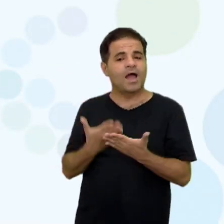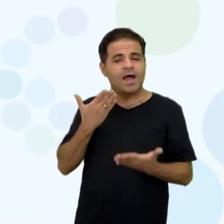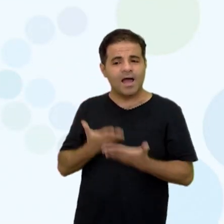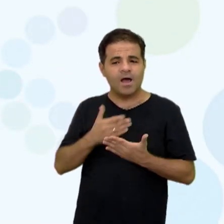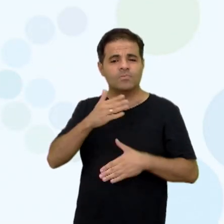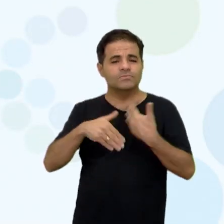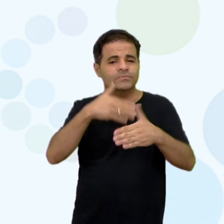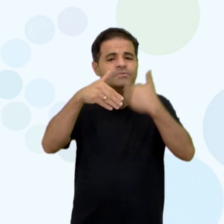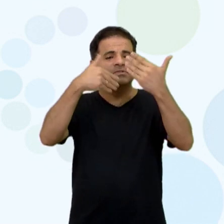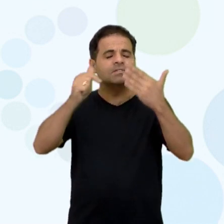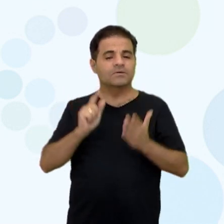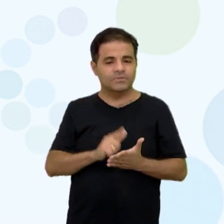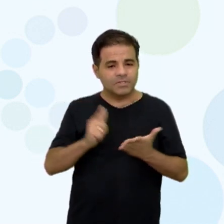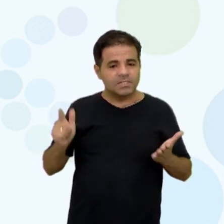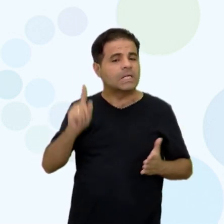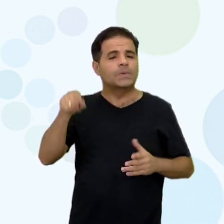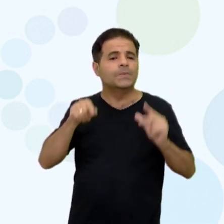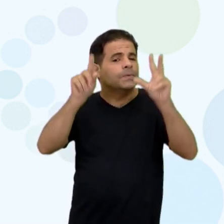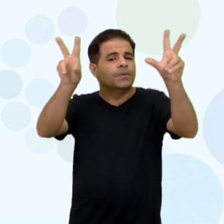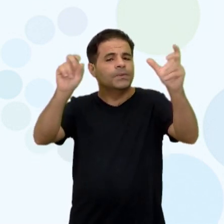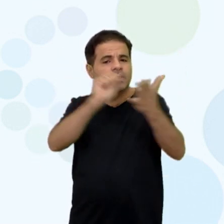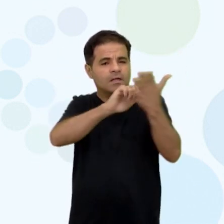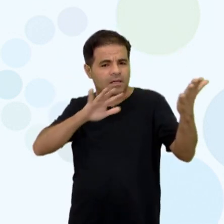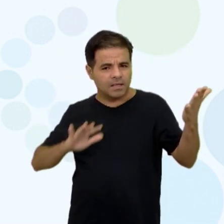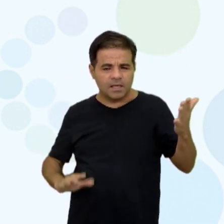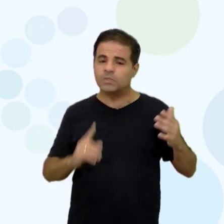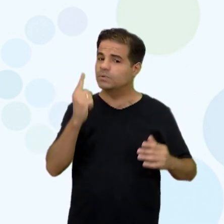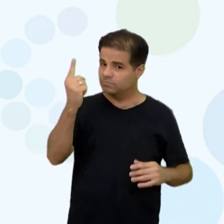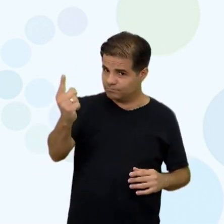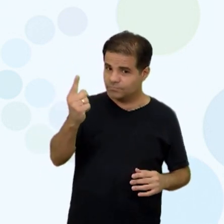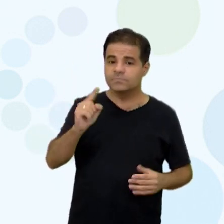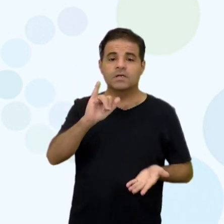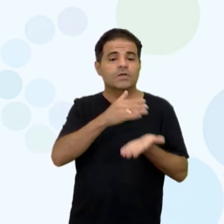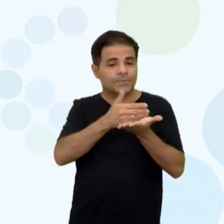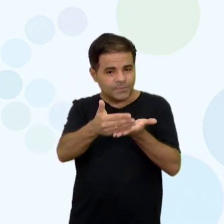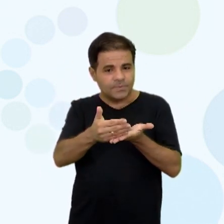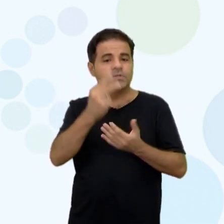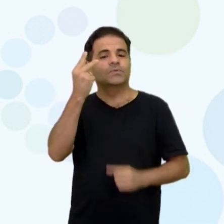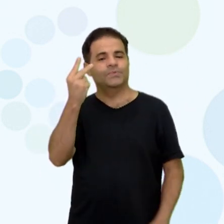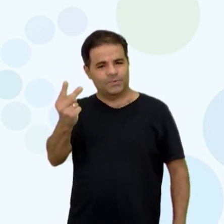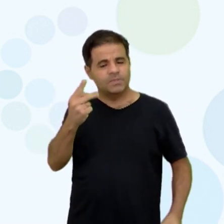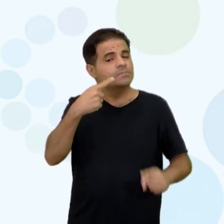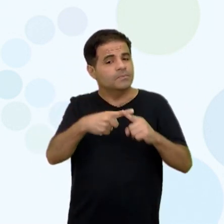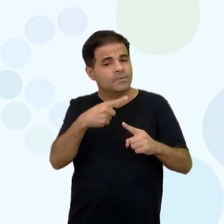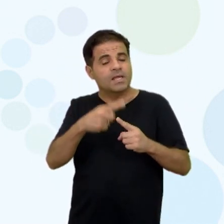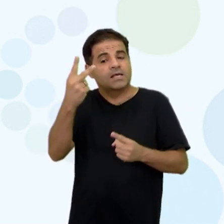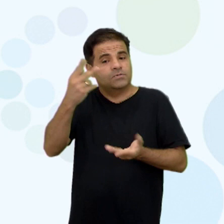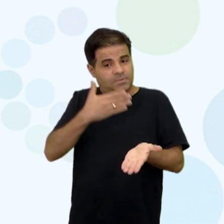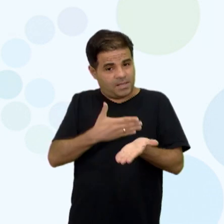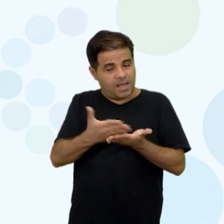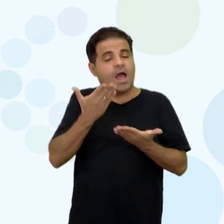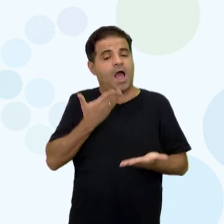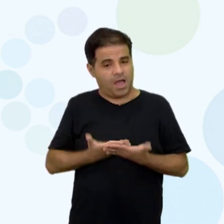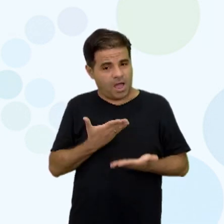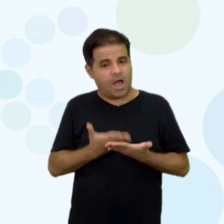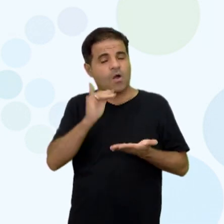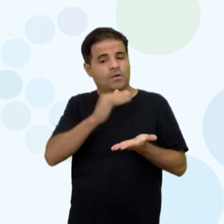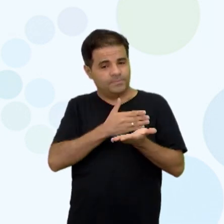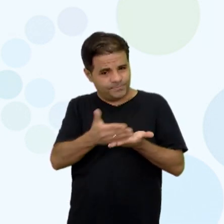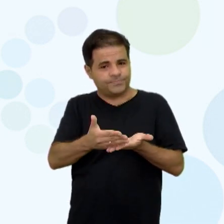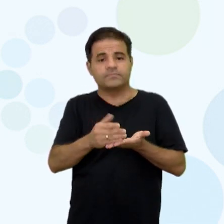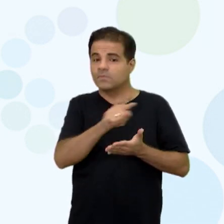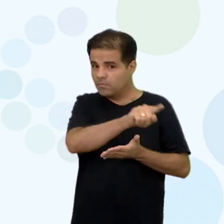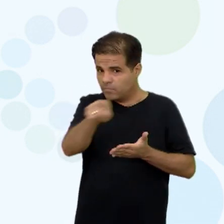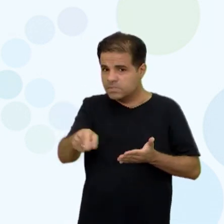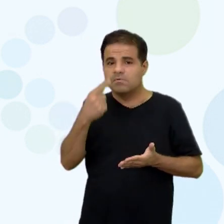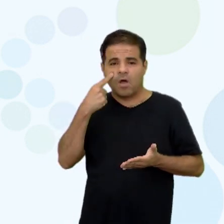Produção Jornalística, refere-se à atividade 1 e à introdução 2, porque é a segunda aula da introdução, né? Então,